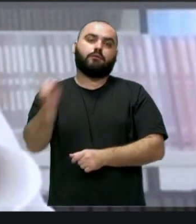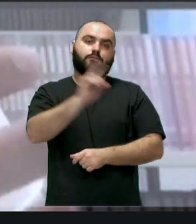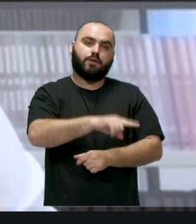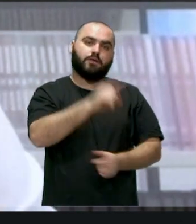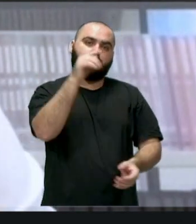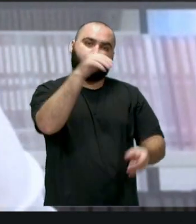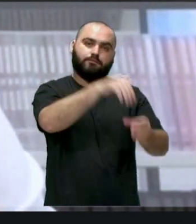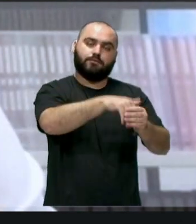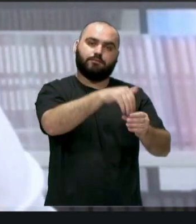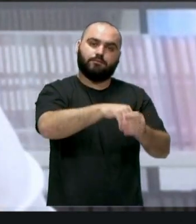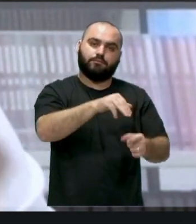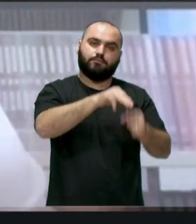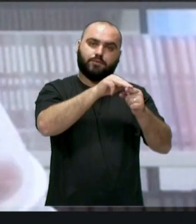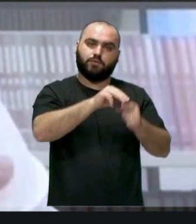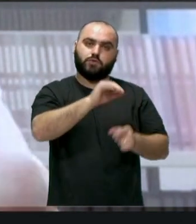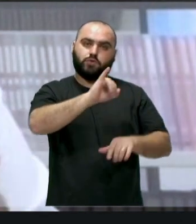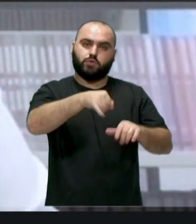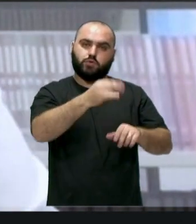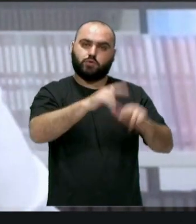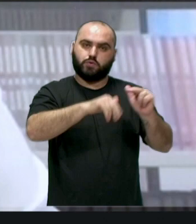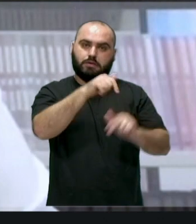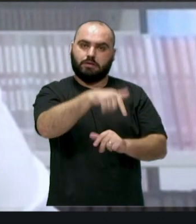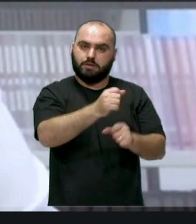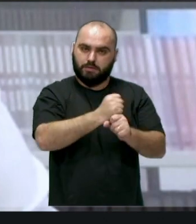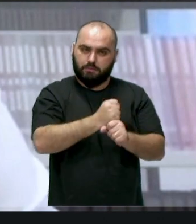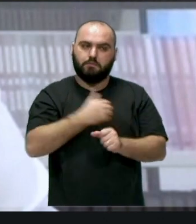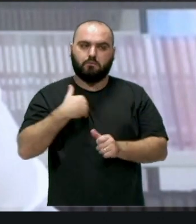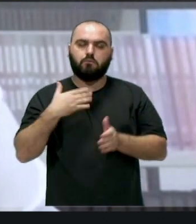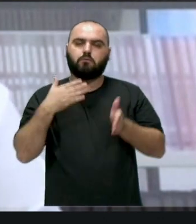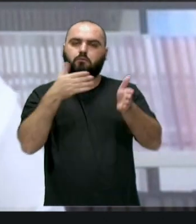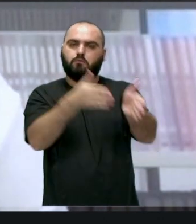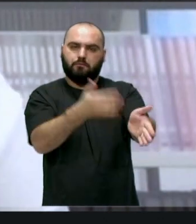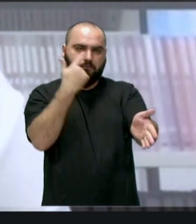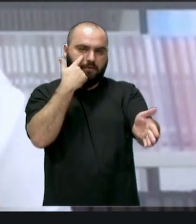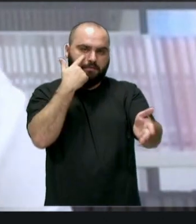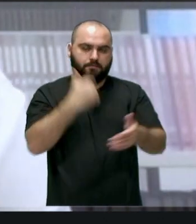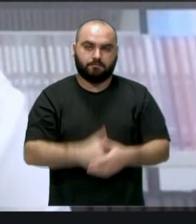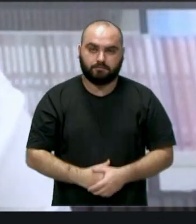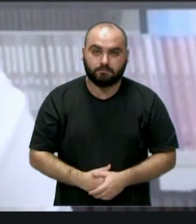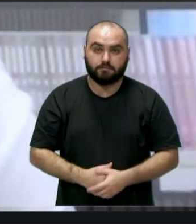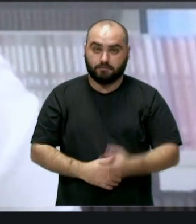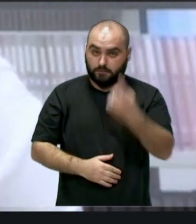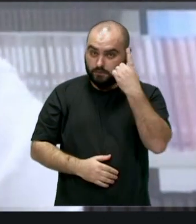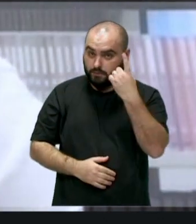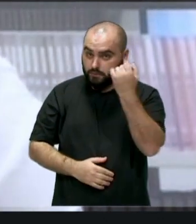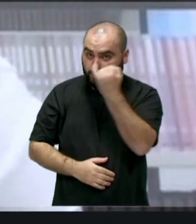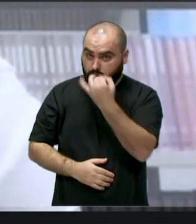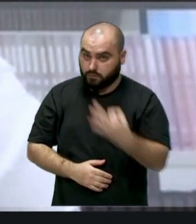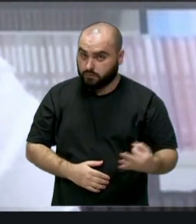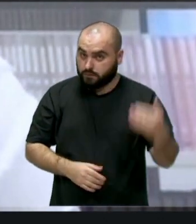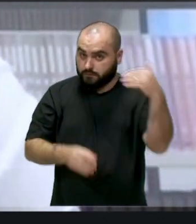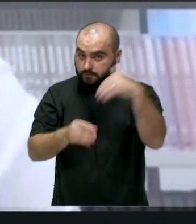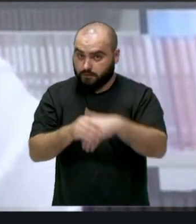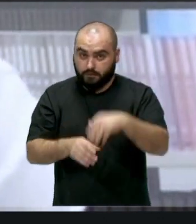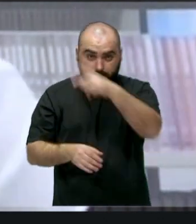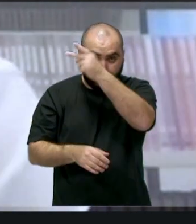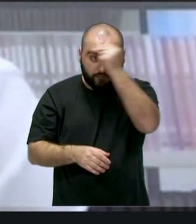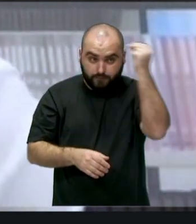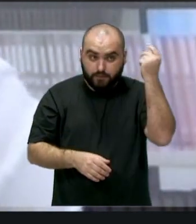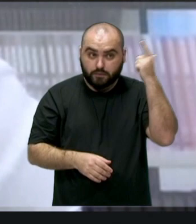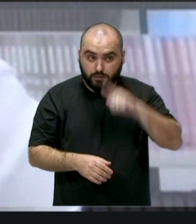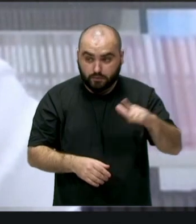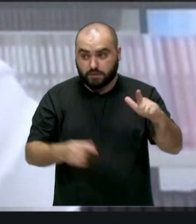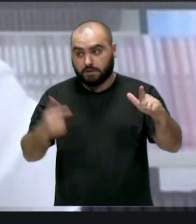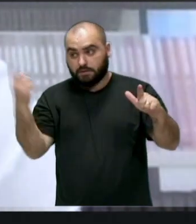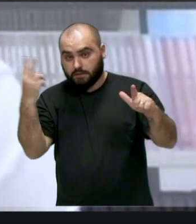municipal agora em junho deste ano, e nós fomos lá acompanhar essa eleição. A diferença de votos entre o prefeito eleito e o